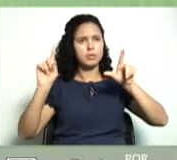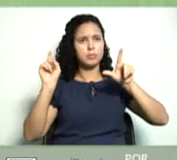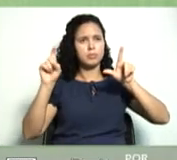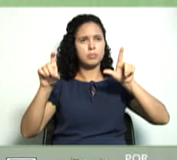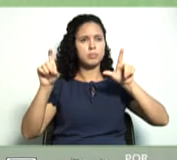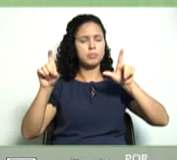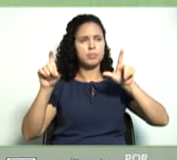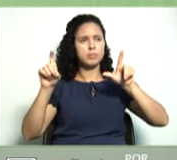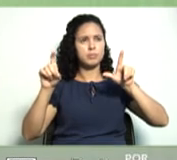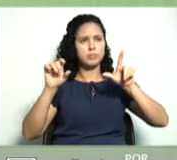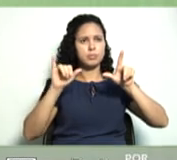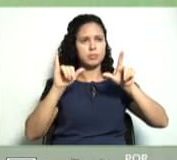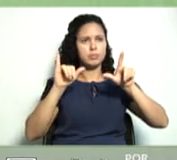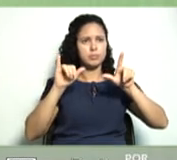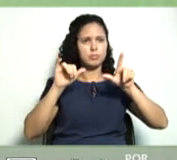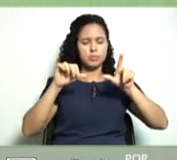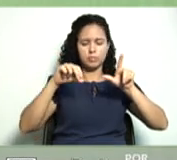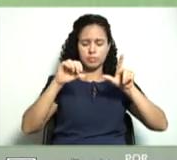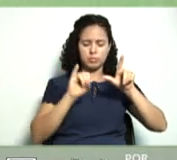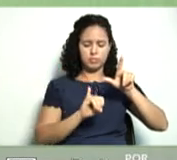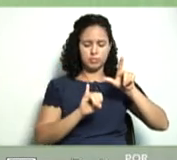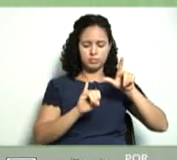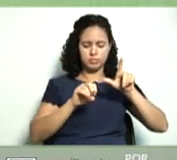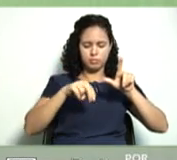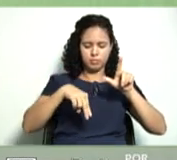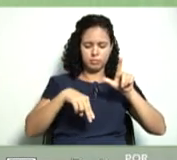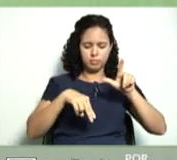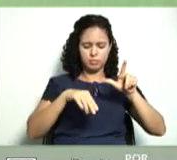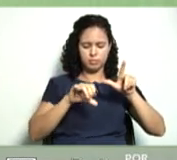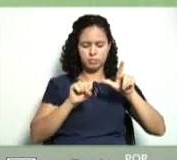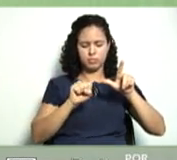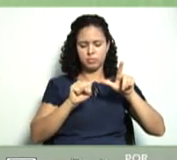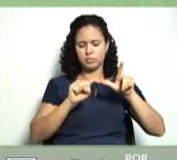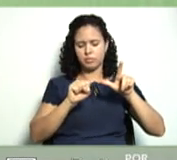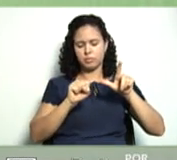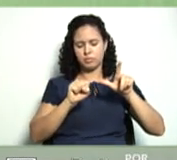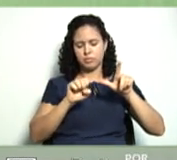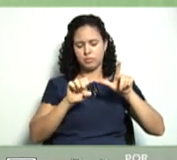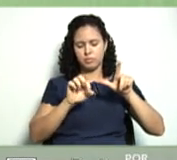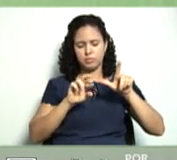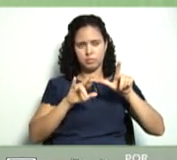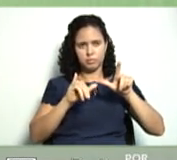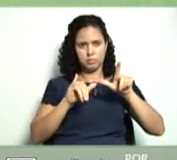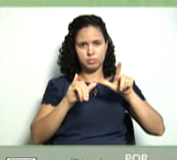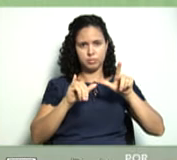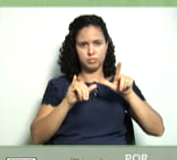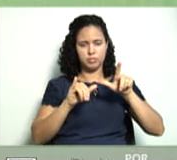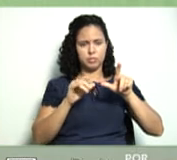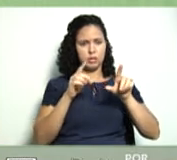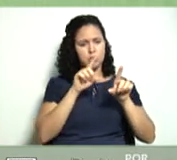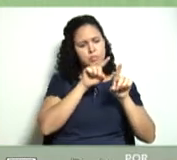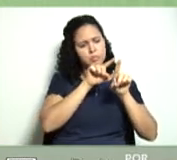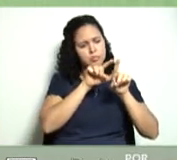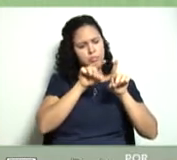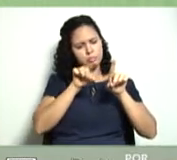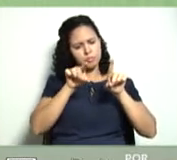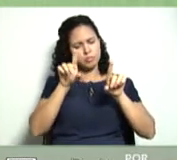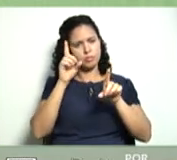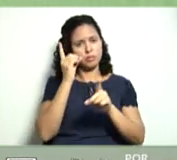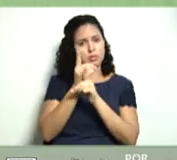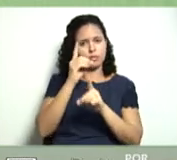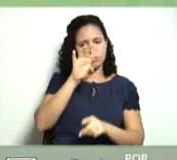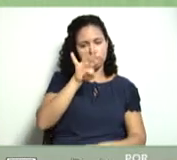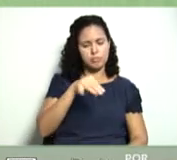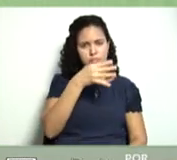inserir vai aparecer os recursos do - seria inclusive aqui tabela aí você vai localizar pô a minha tabela